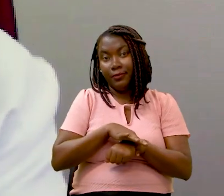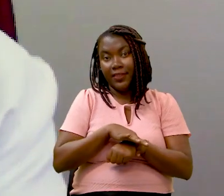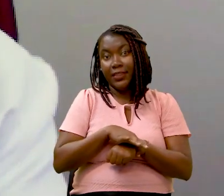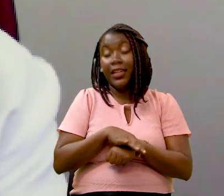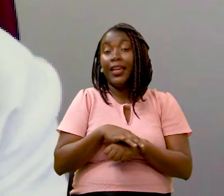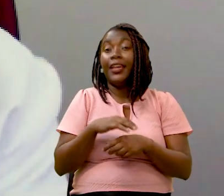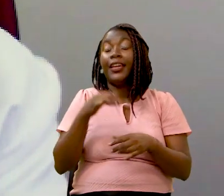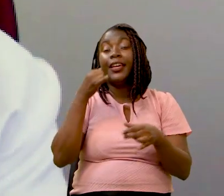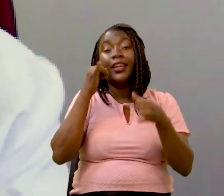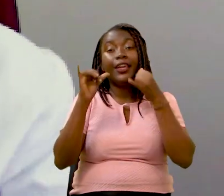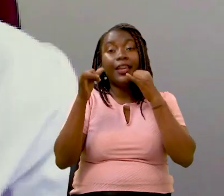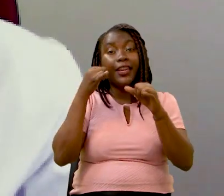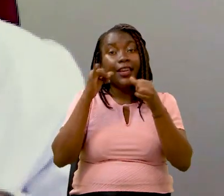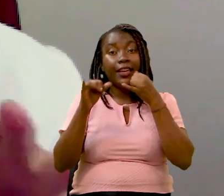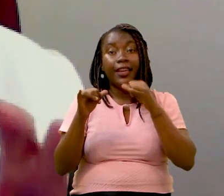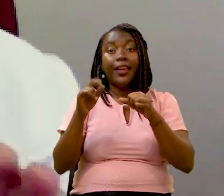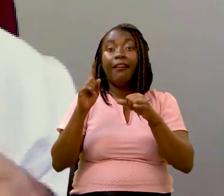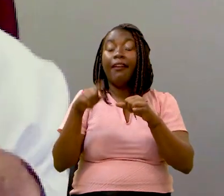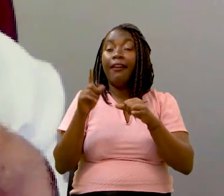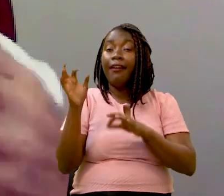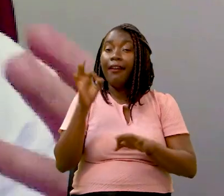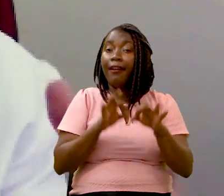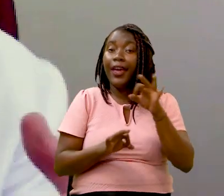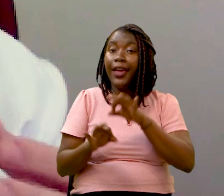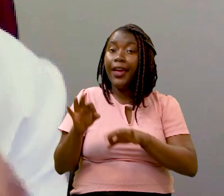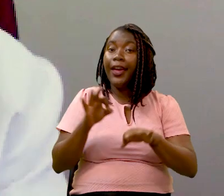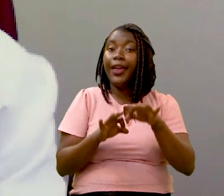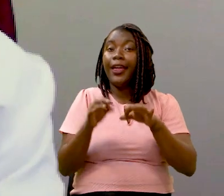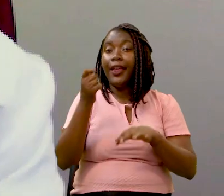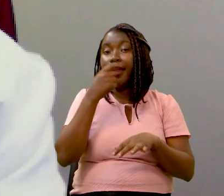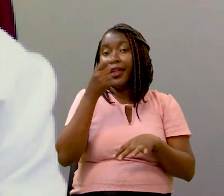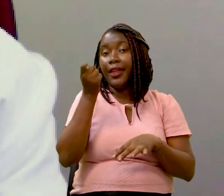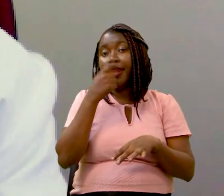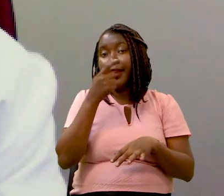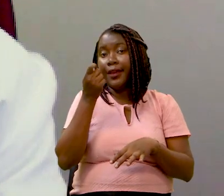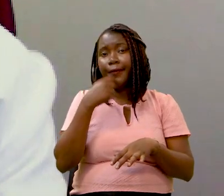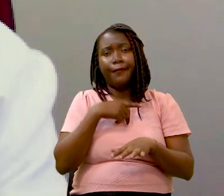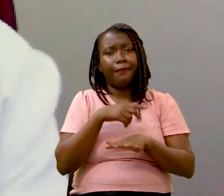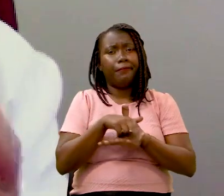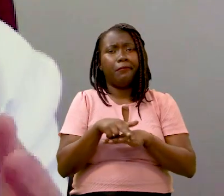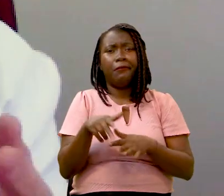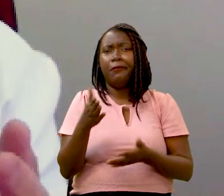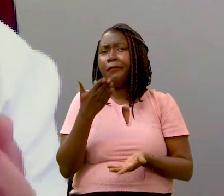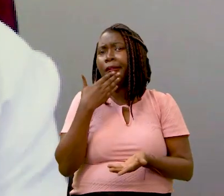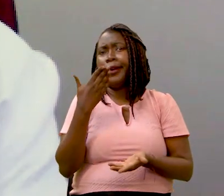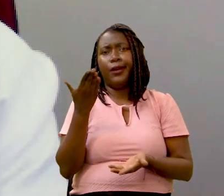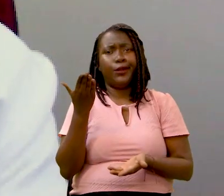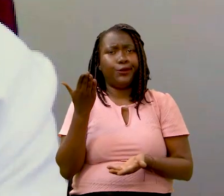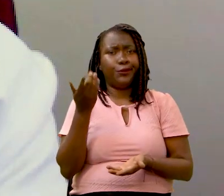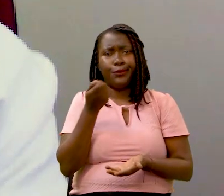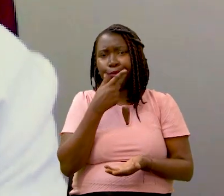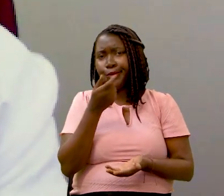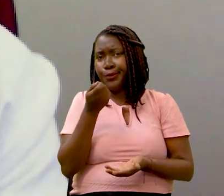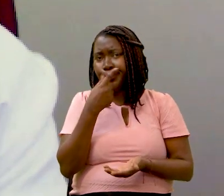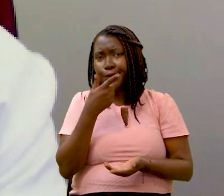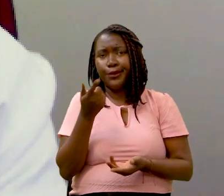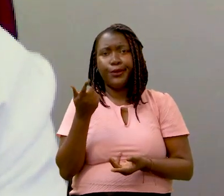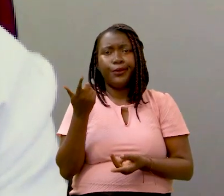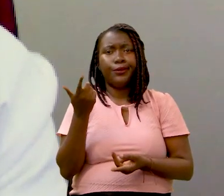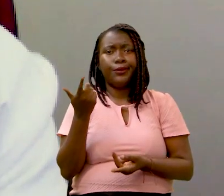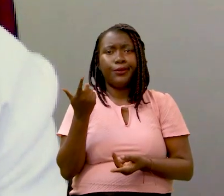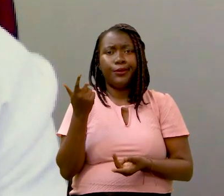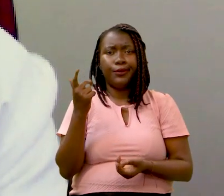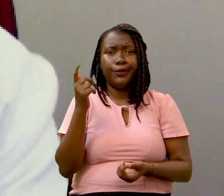tratamento preventivo são medicações que são feitos com medicamentos, né? Existem vários tipos de medicamentos, de